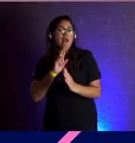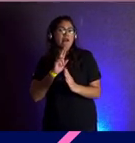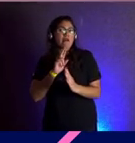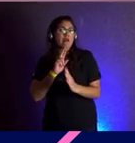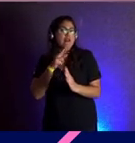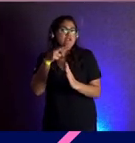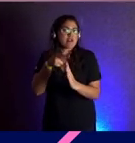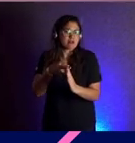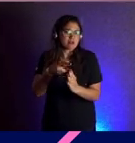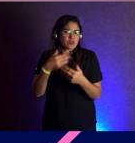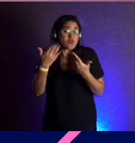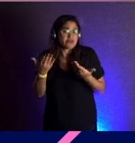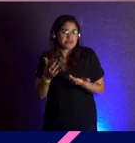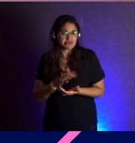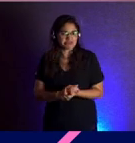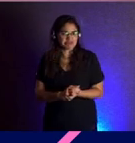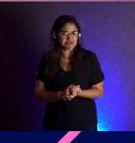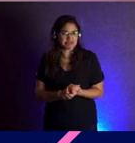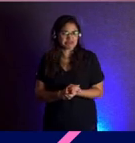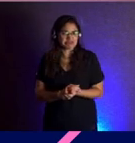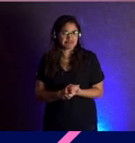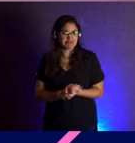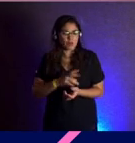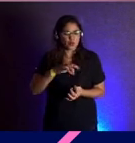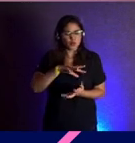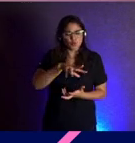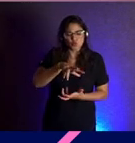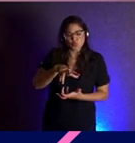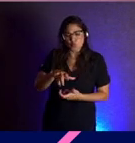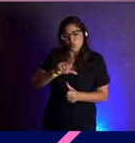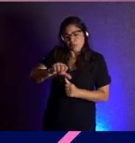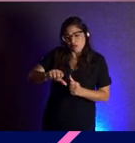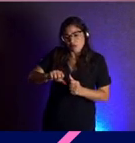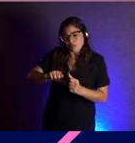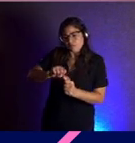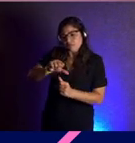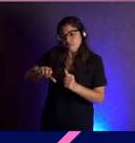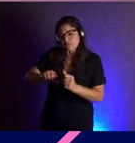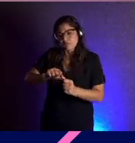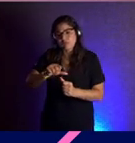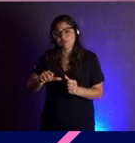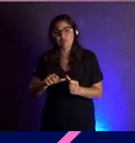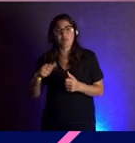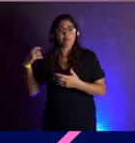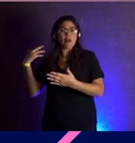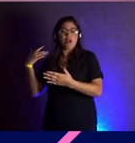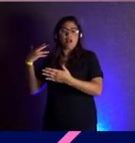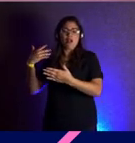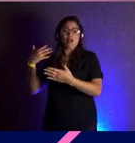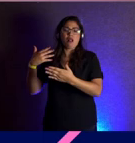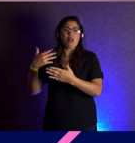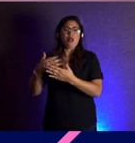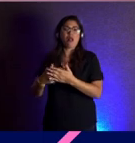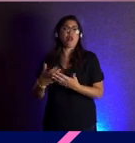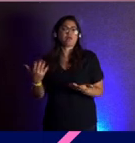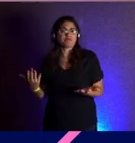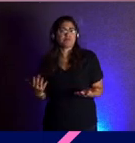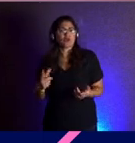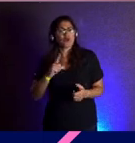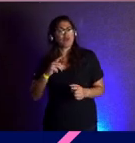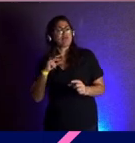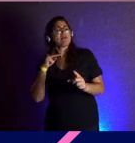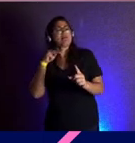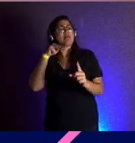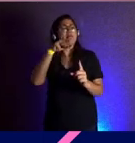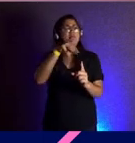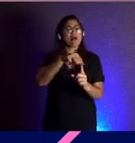olha, a coisa está mudando. Então é a frequência de dados, eventos ao longo do tempo. Então aumenta tantos por cento em tantos